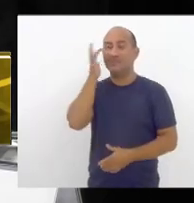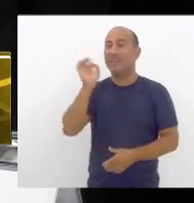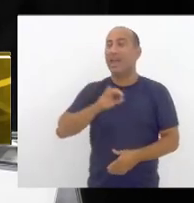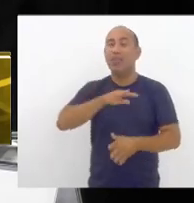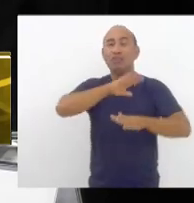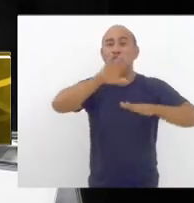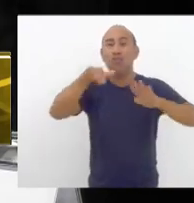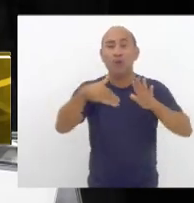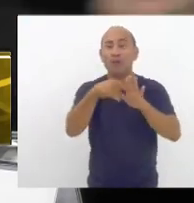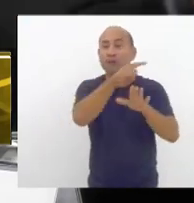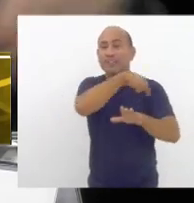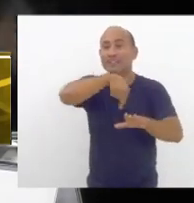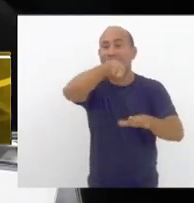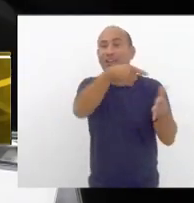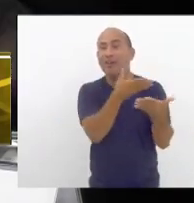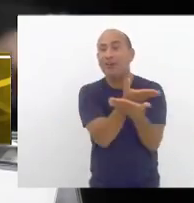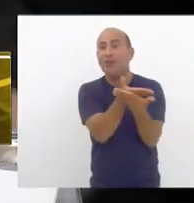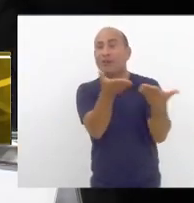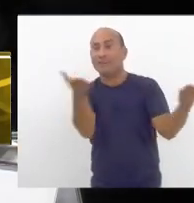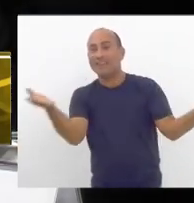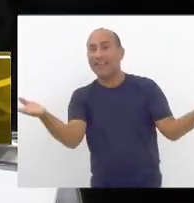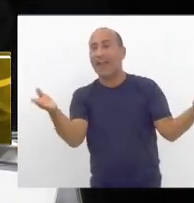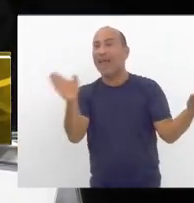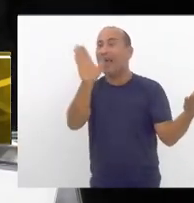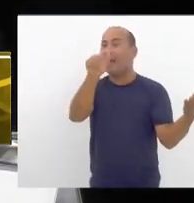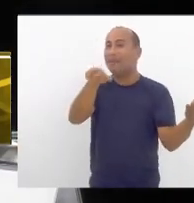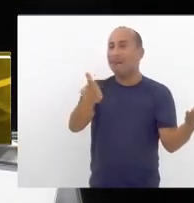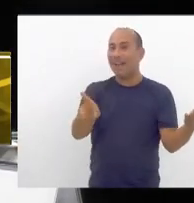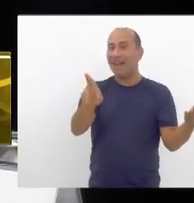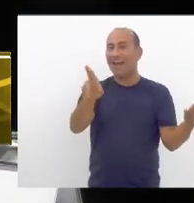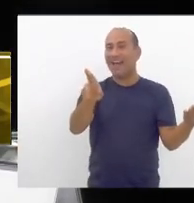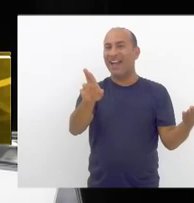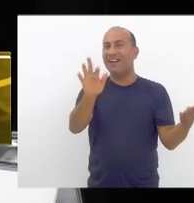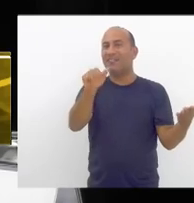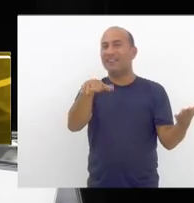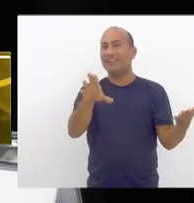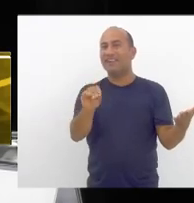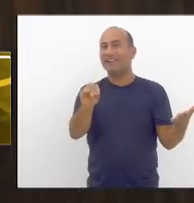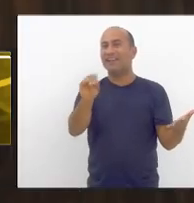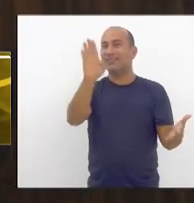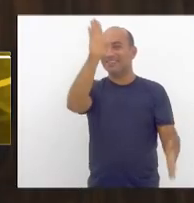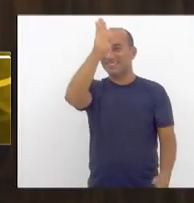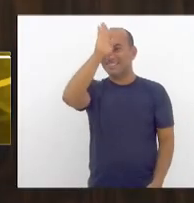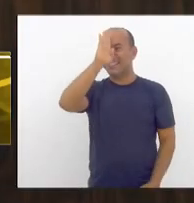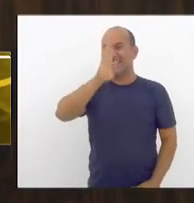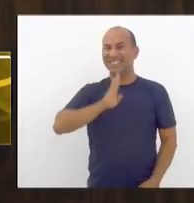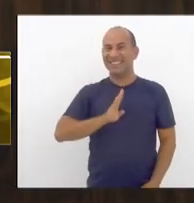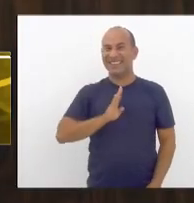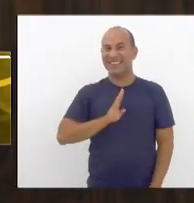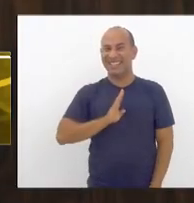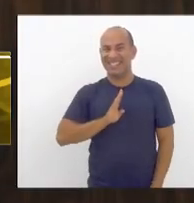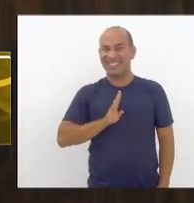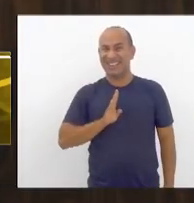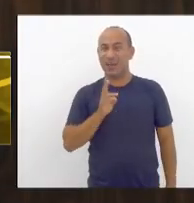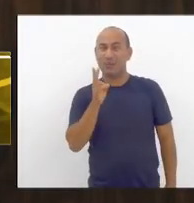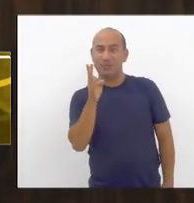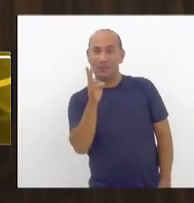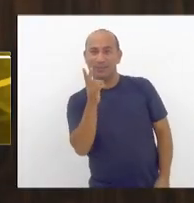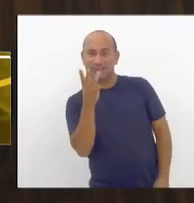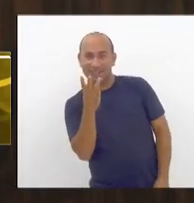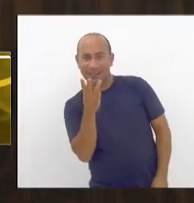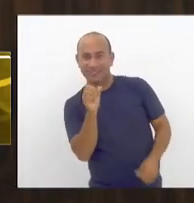todo mundo convidado para o bar do Fernando de graça duas duas ou três rodadas duas ou três rodadas